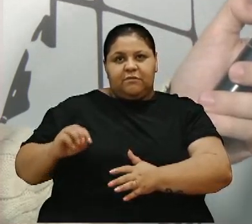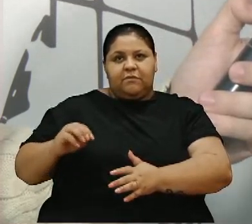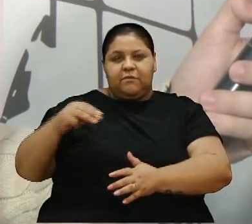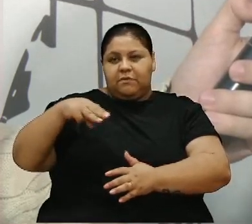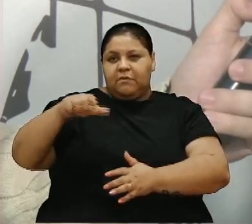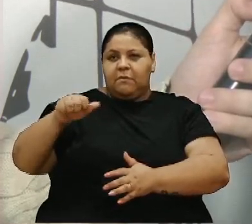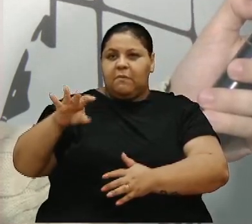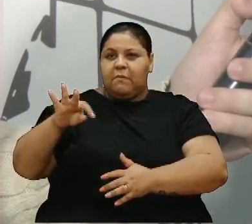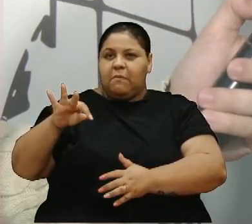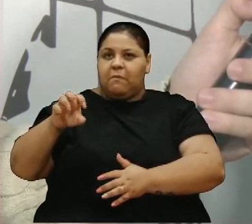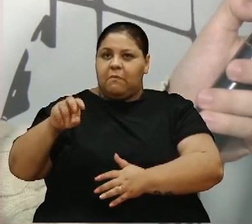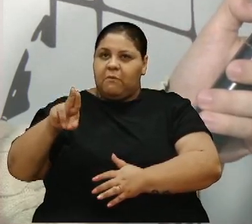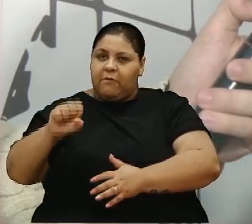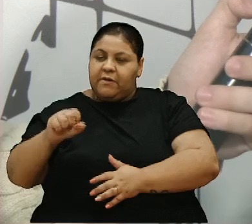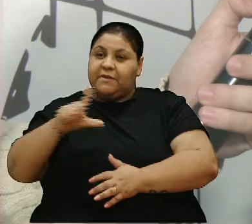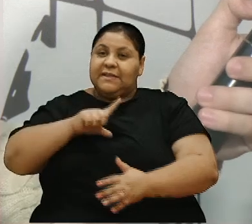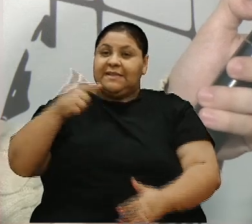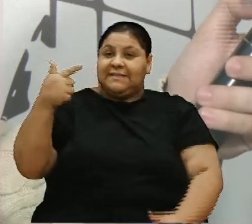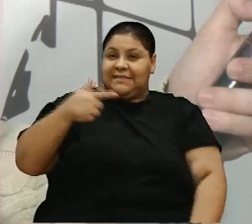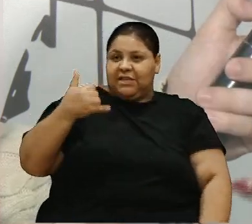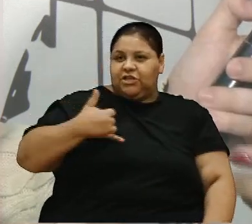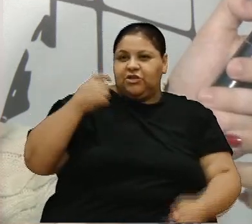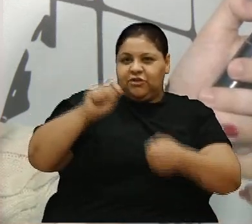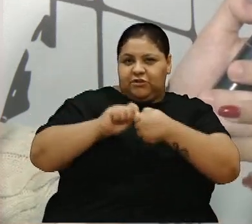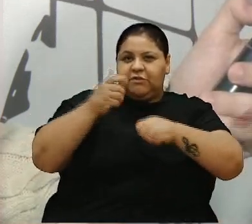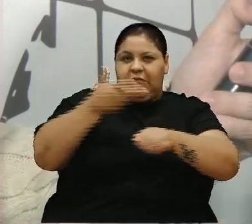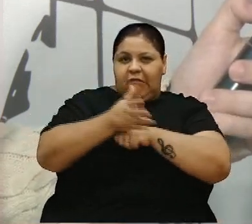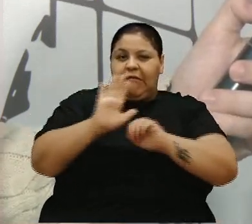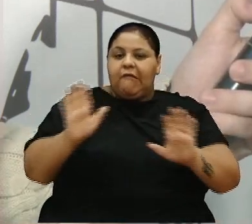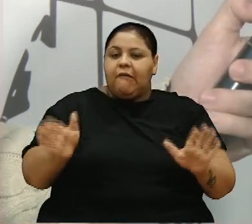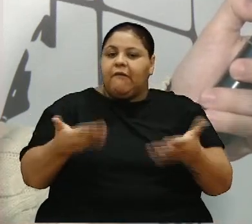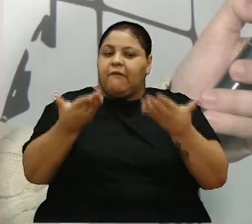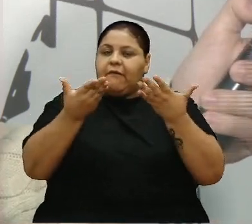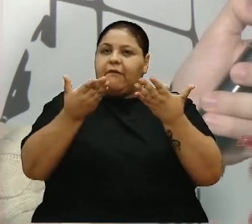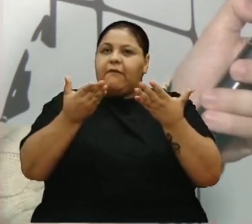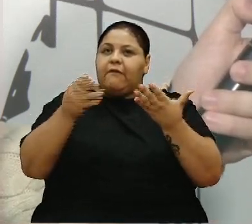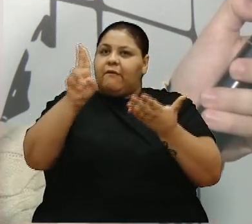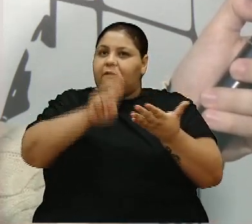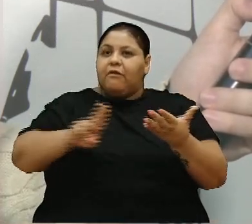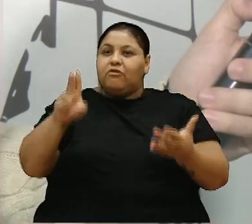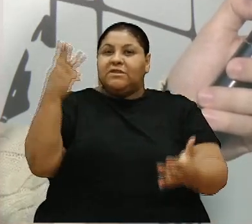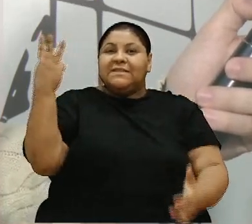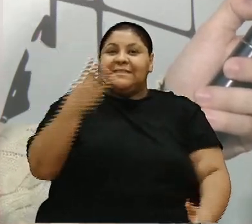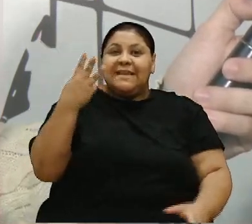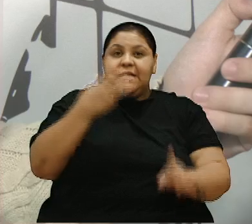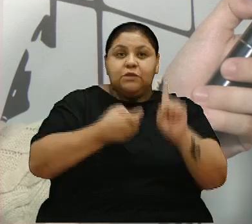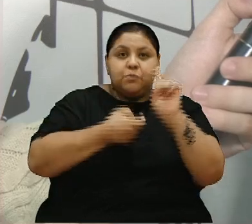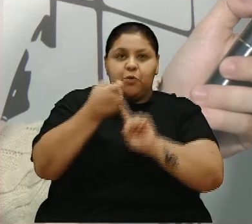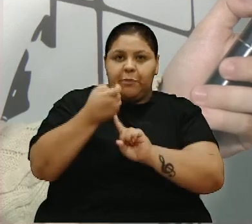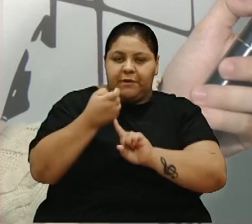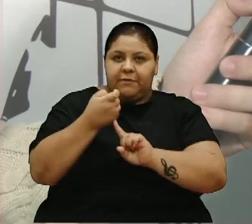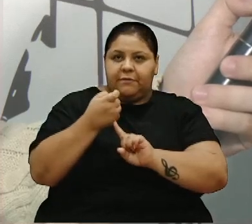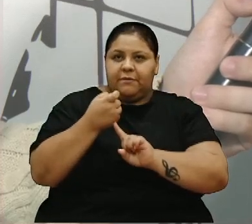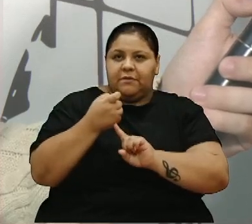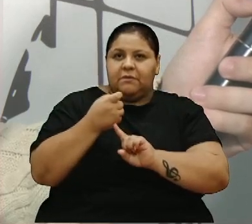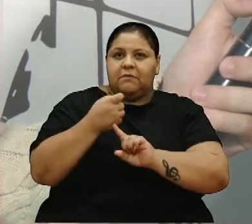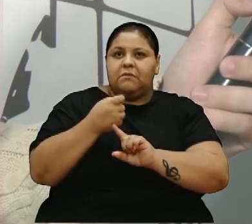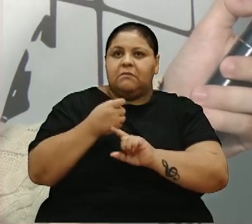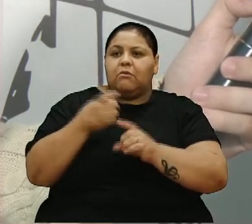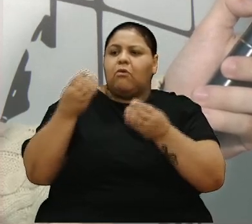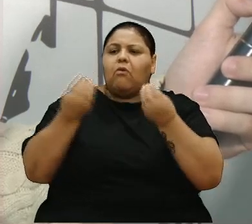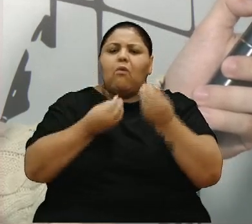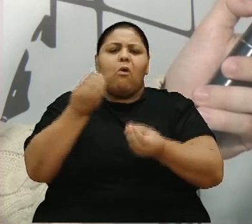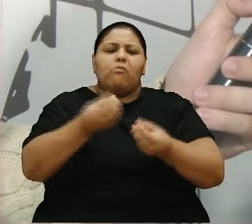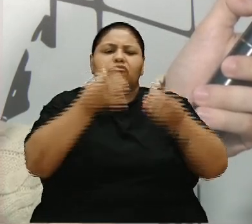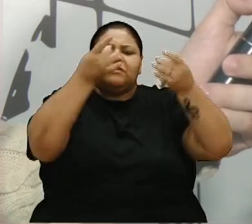um dos meninos que tem 7 anos e que faz parte desse projeto, impulsionou esse projeto, ele usa 3 dessas por mês. Então, para onde descarta?